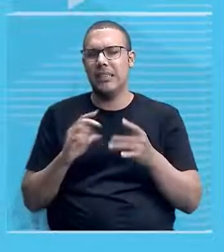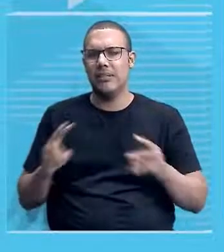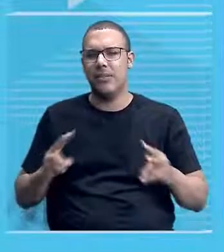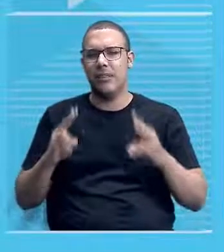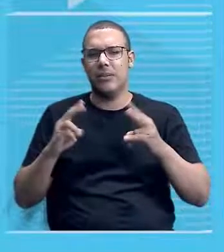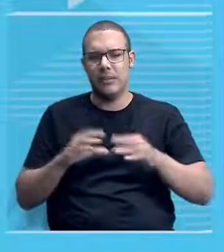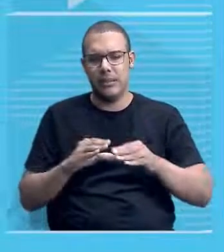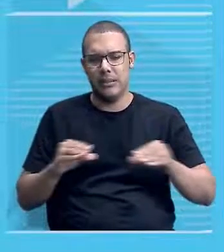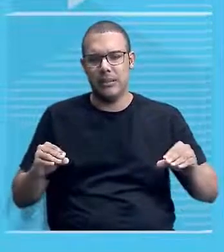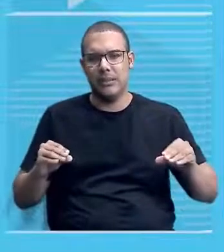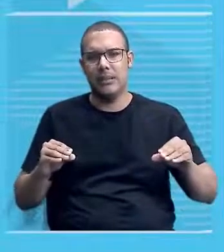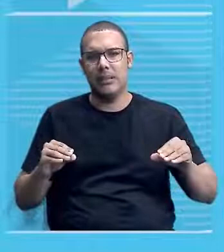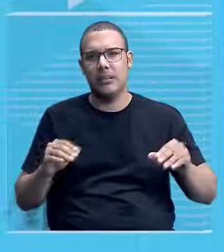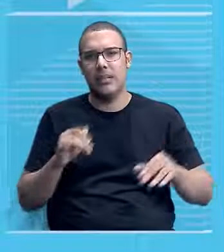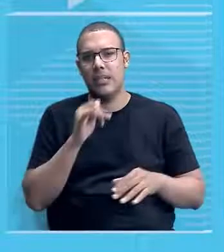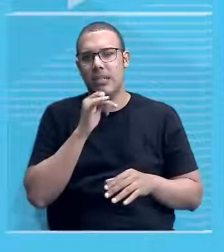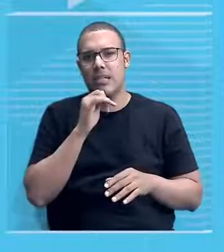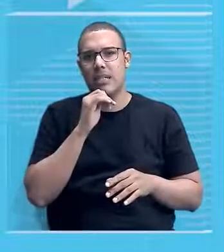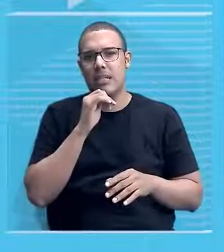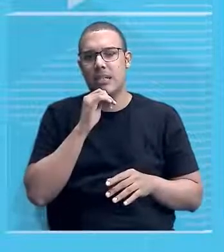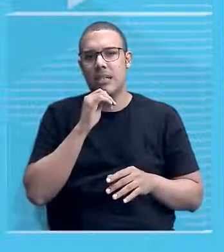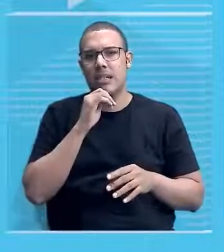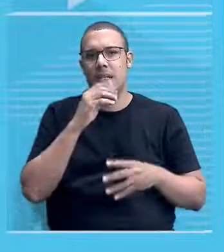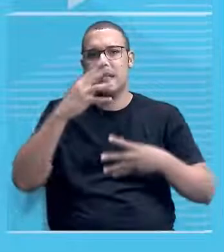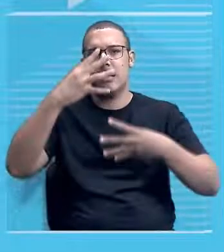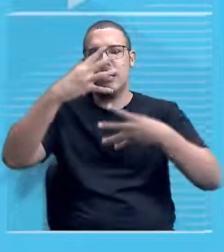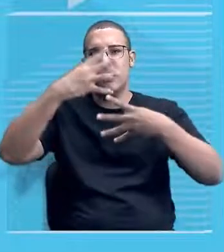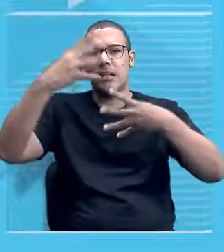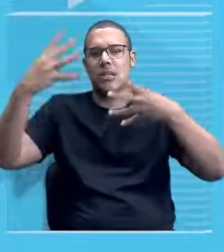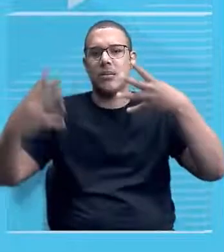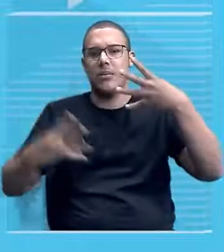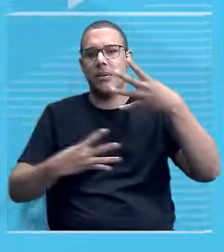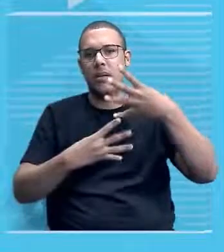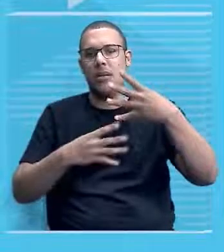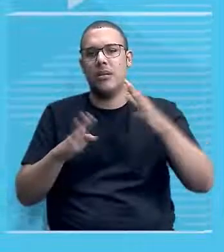então tem os sonetos e as eclogas